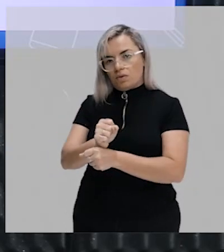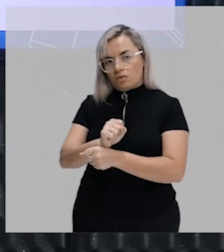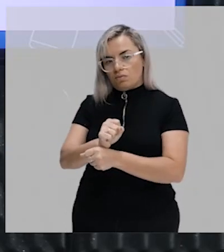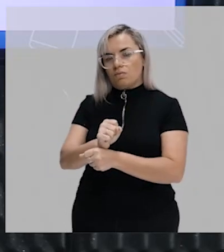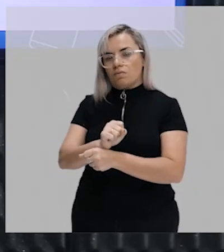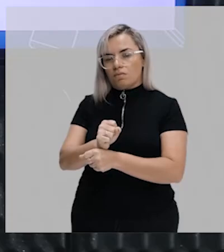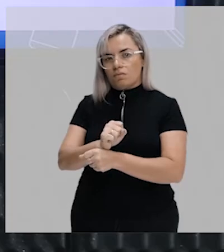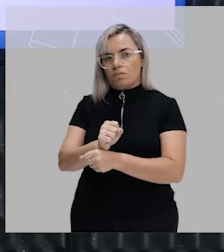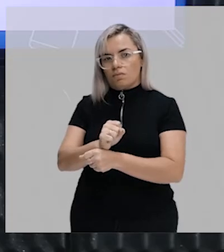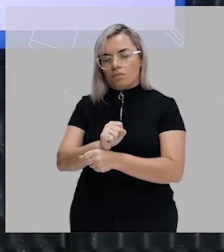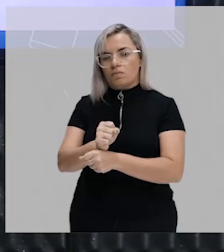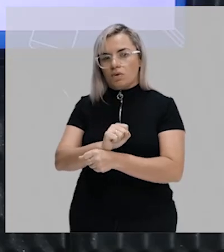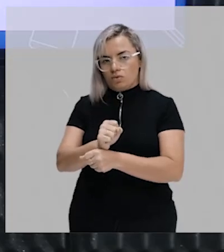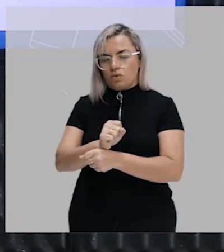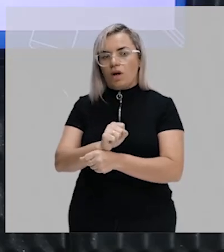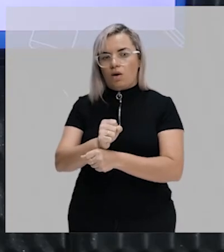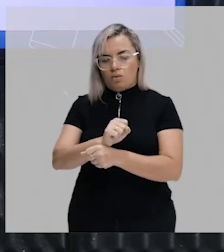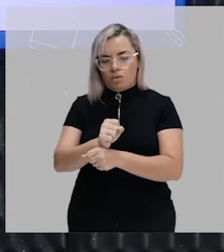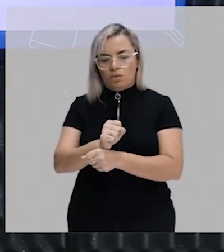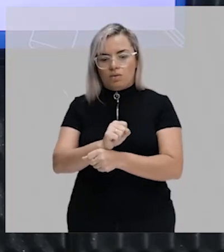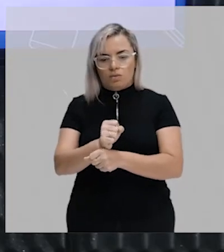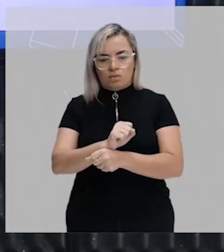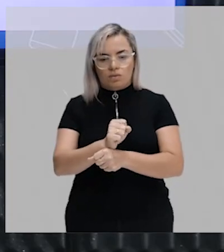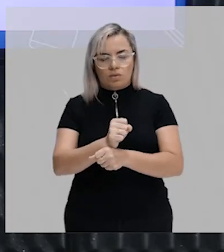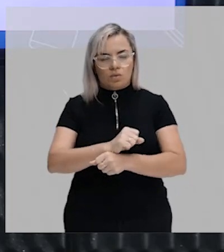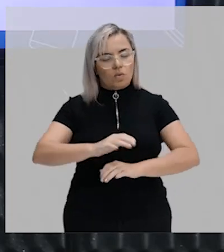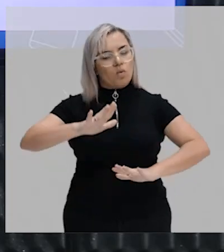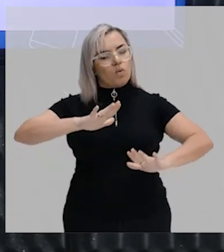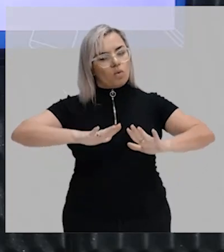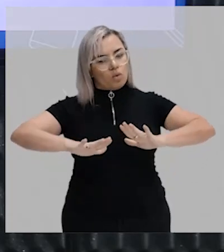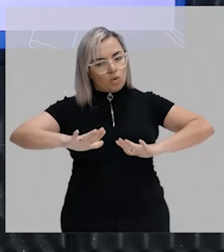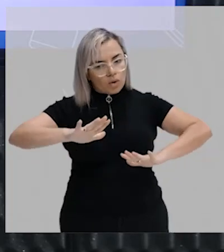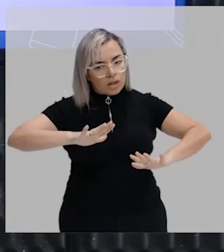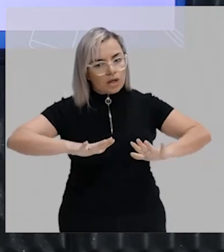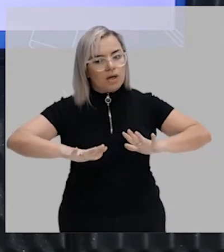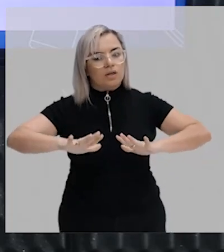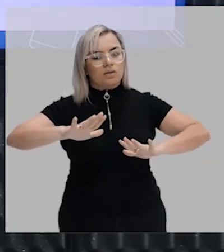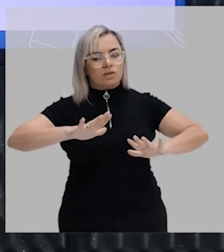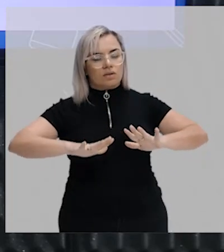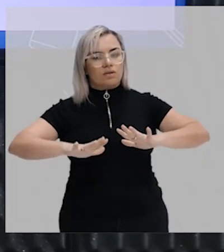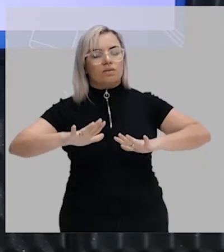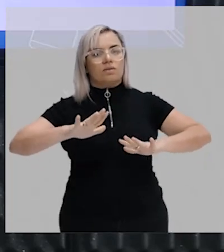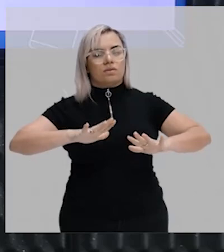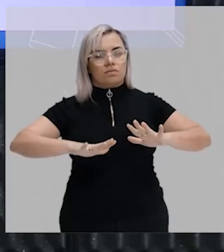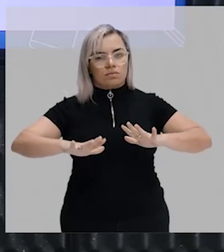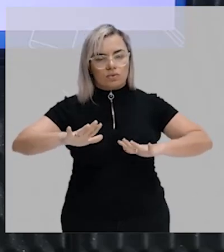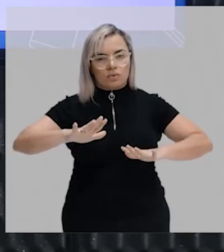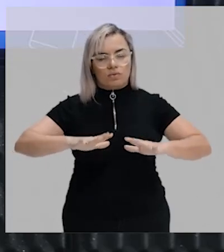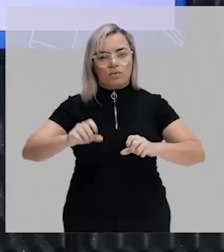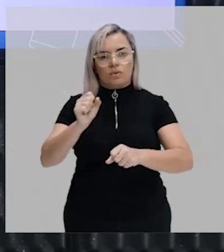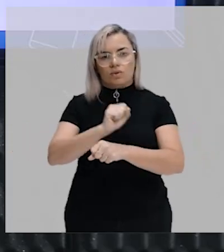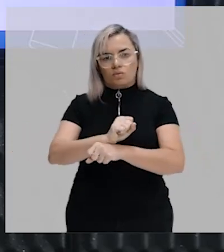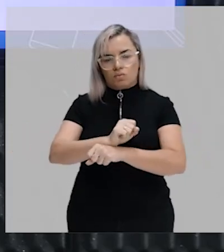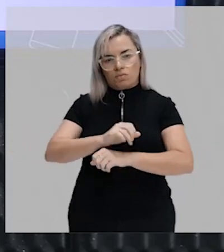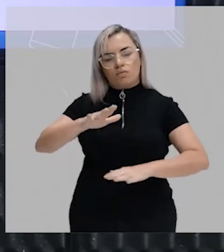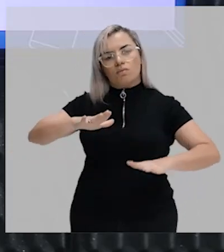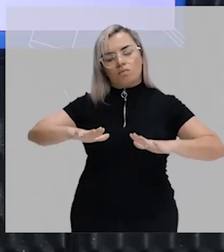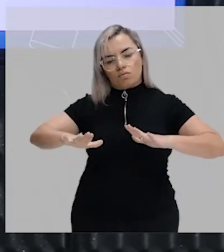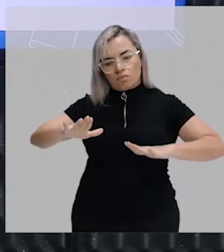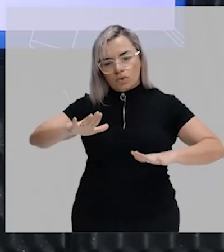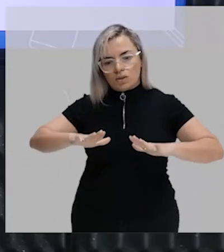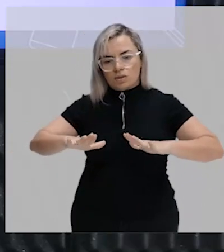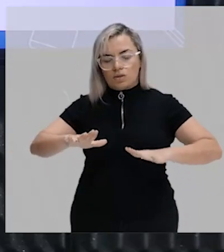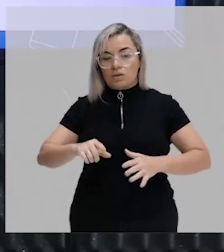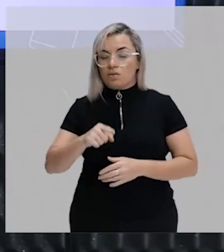se tratando de uma direção, né? Se você dirigisse com cuidado, conduzisse algo com cuidado, você